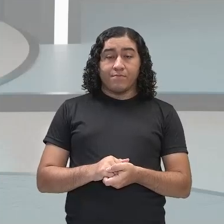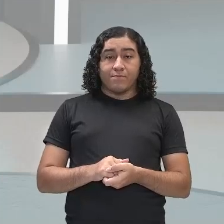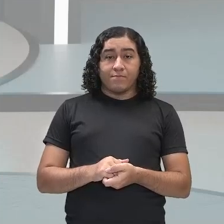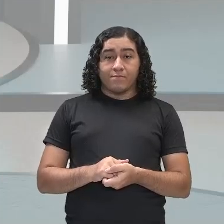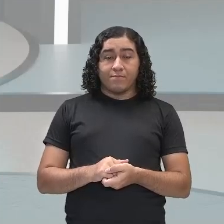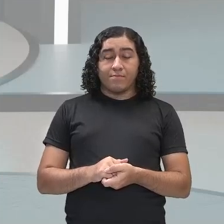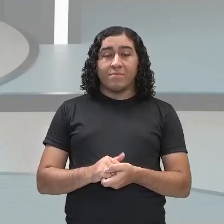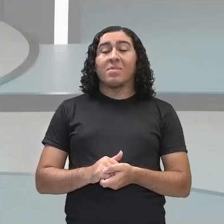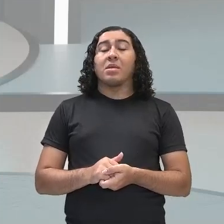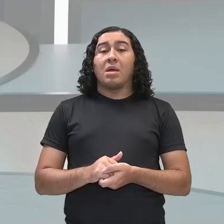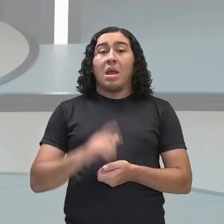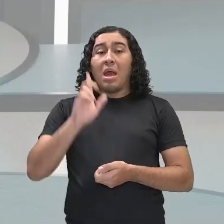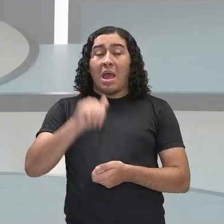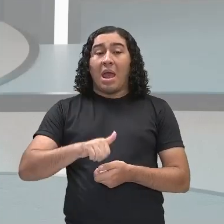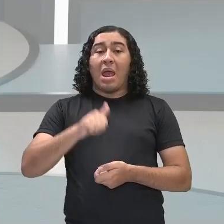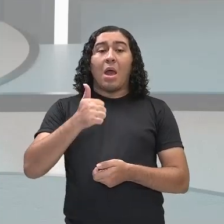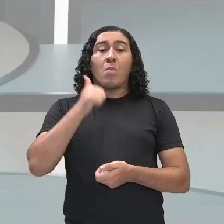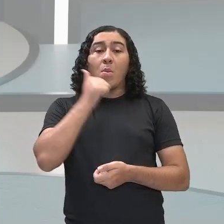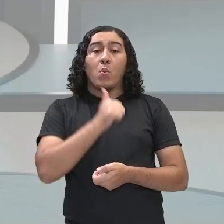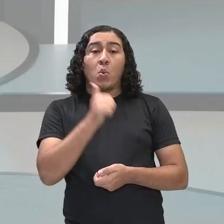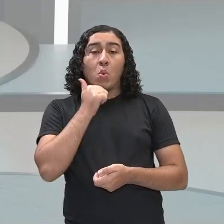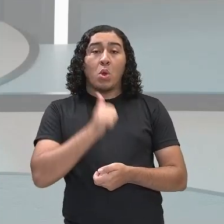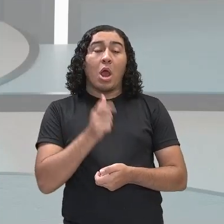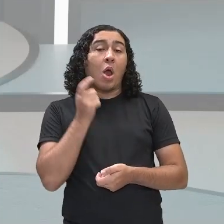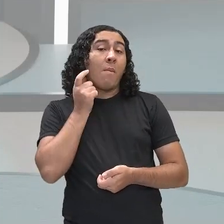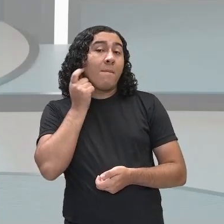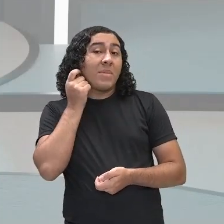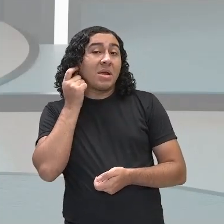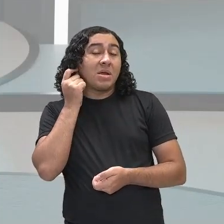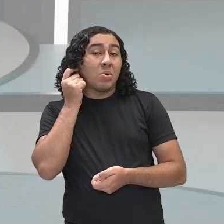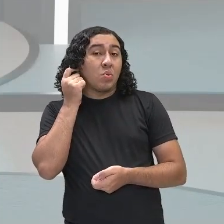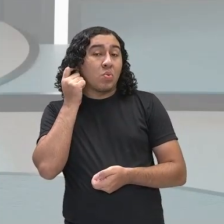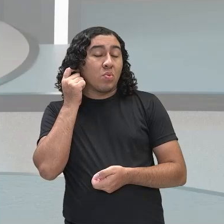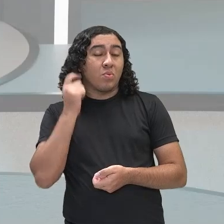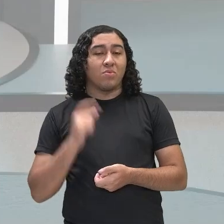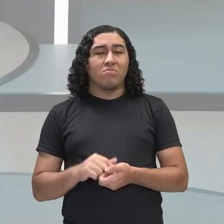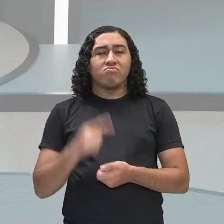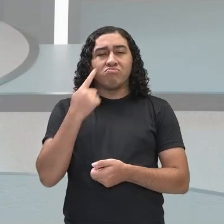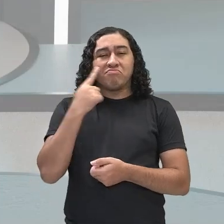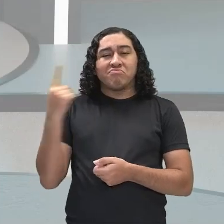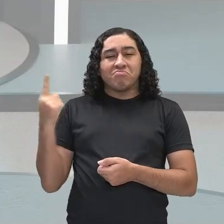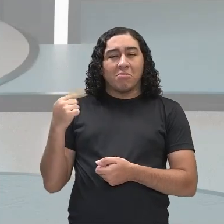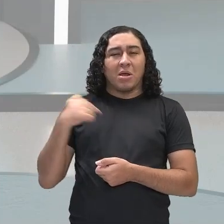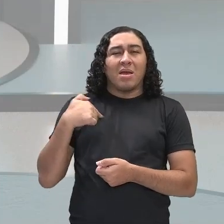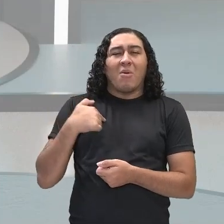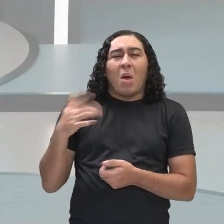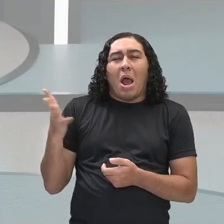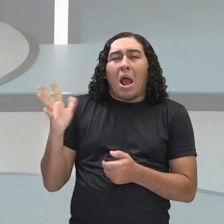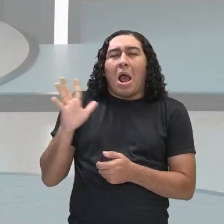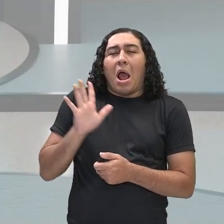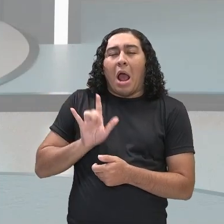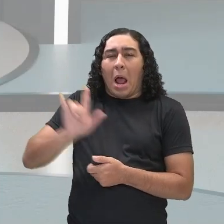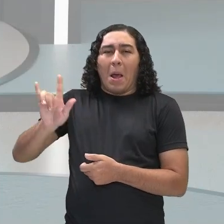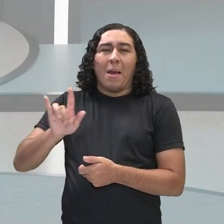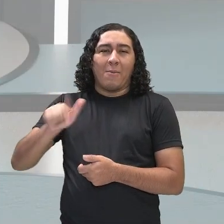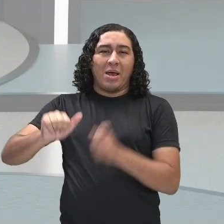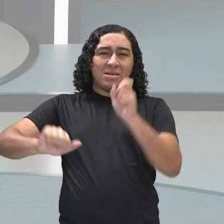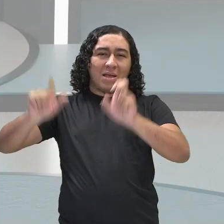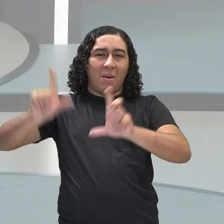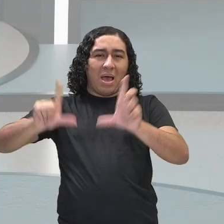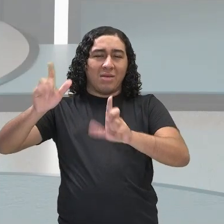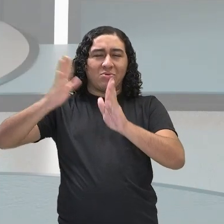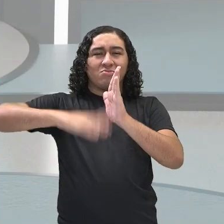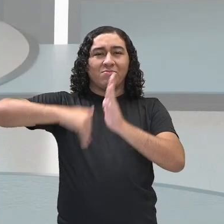de Pérola, que ela tem uma... Olha só que linda, eu sou apaixonada nessa obra, gente, A Mulher com Brinco de Pérola. É uma